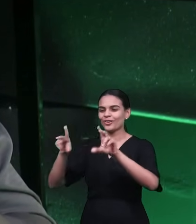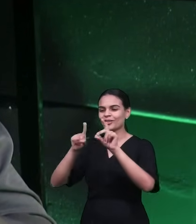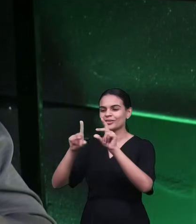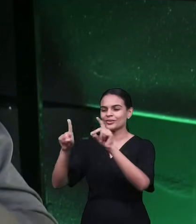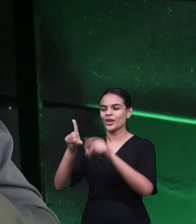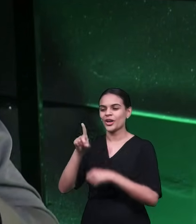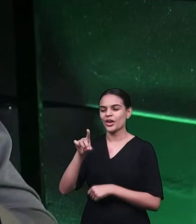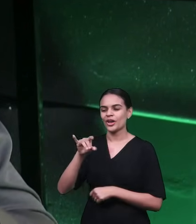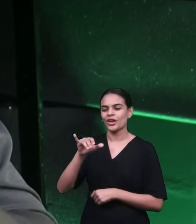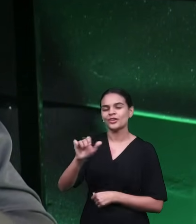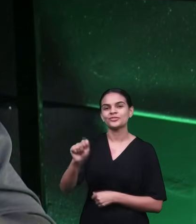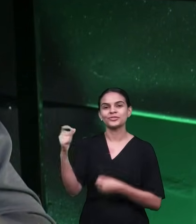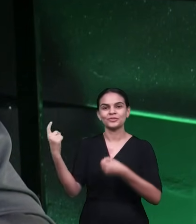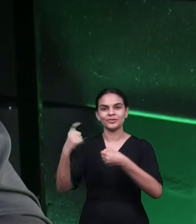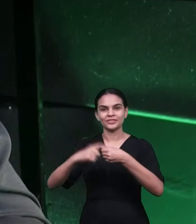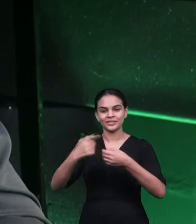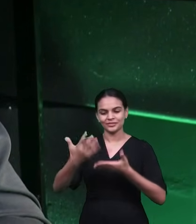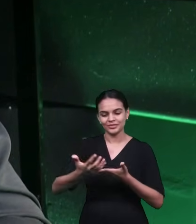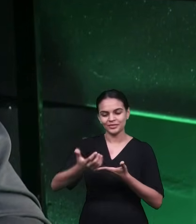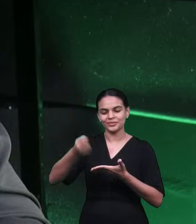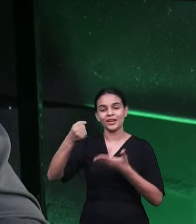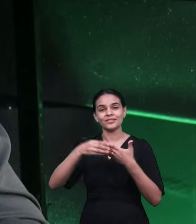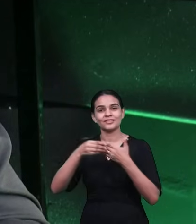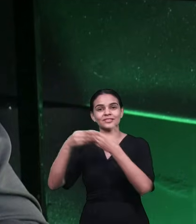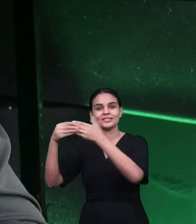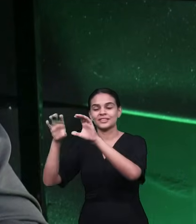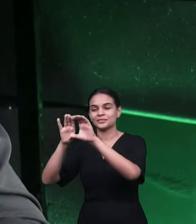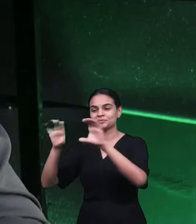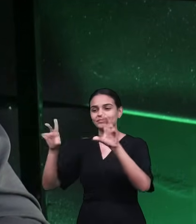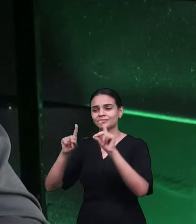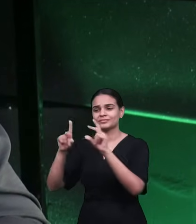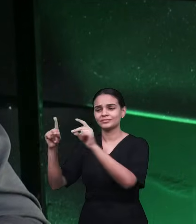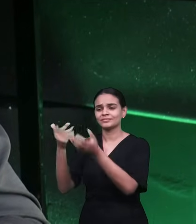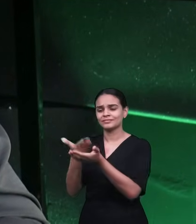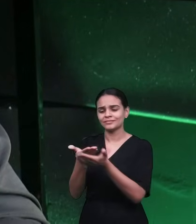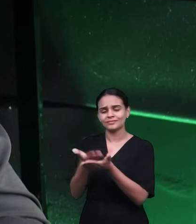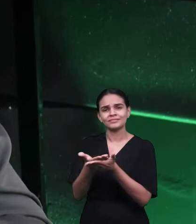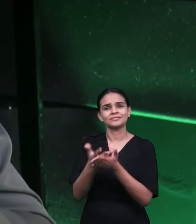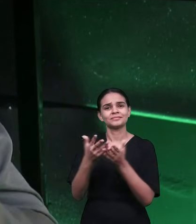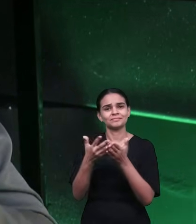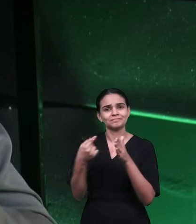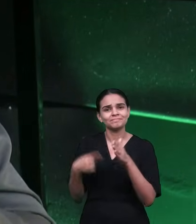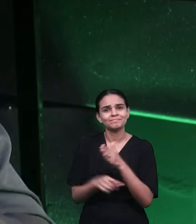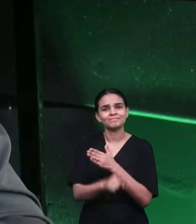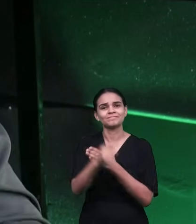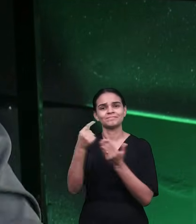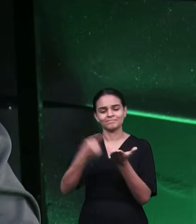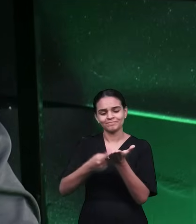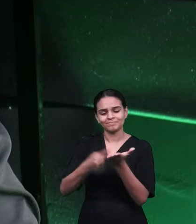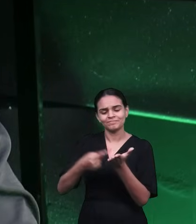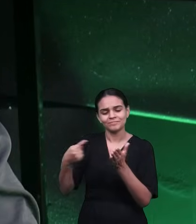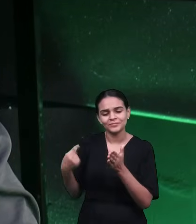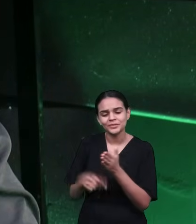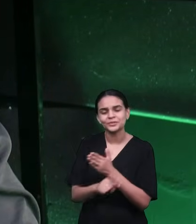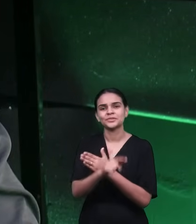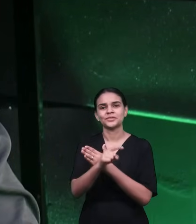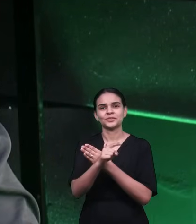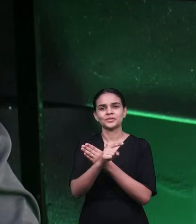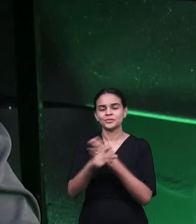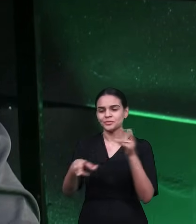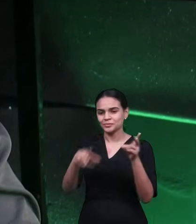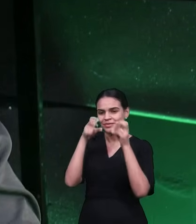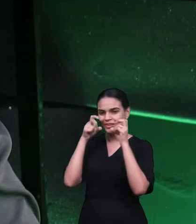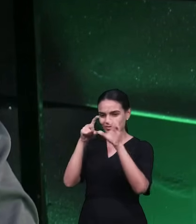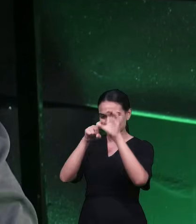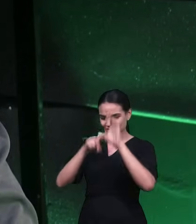vai voltar e nos levar para a eternidade. É muito profunda essa questão dessa aliança, que não vai depender de nós. Porque nós vamos olhar,